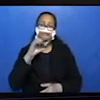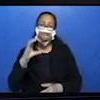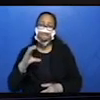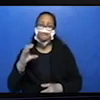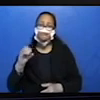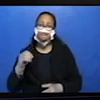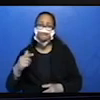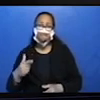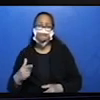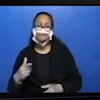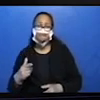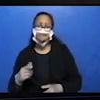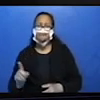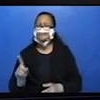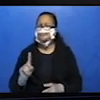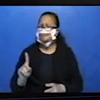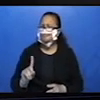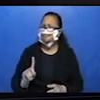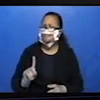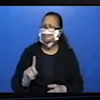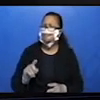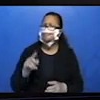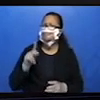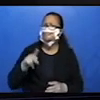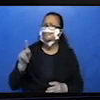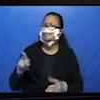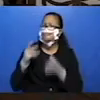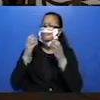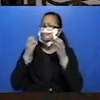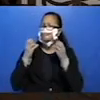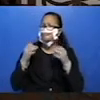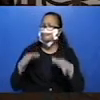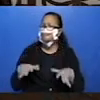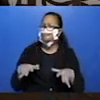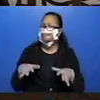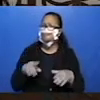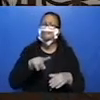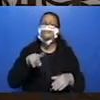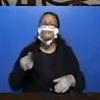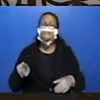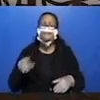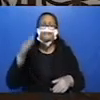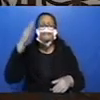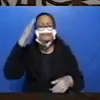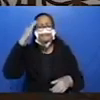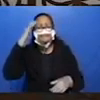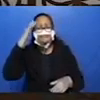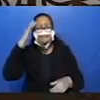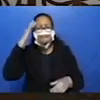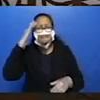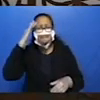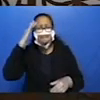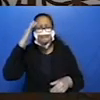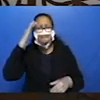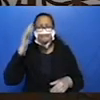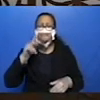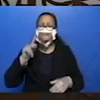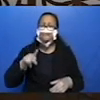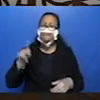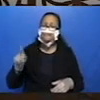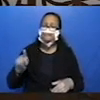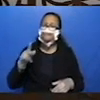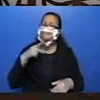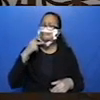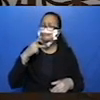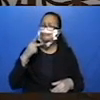que a professora explicou. E vocês? O que vocês acham? A professora falou em algum momento que as